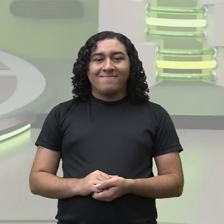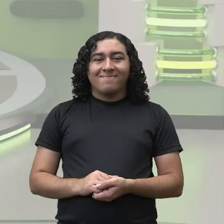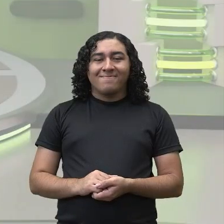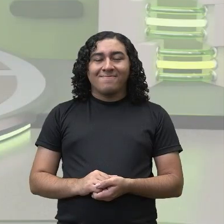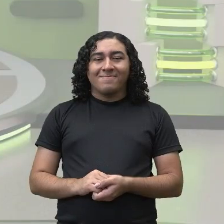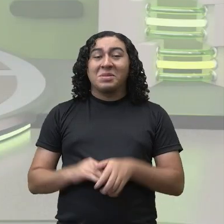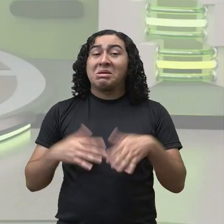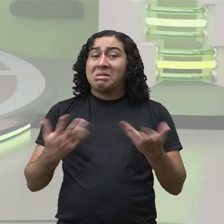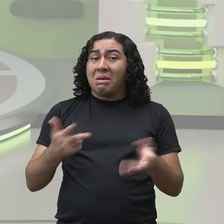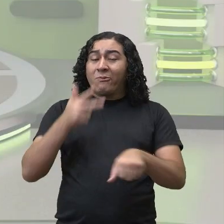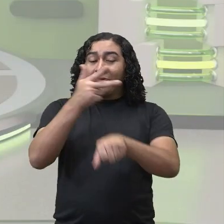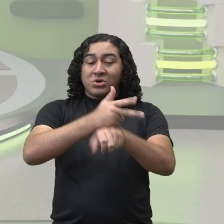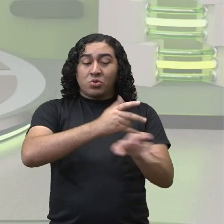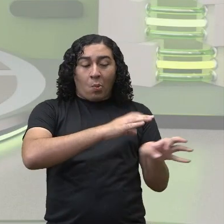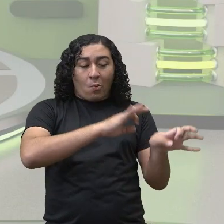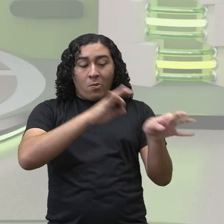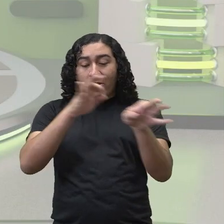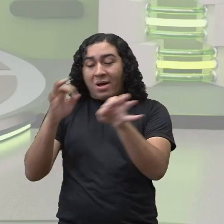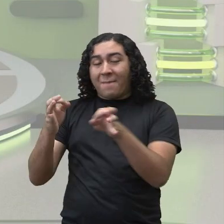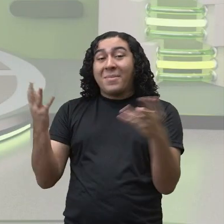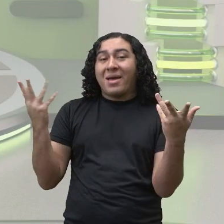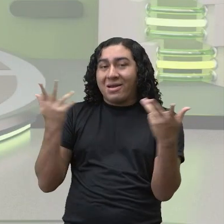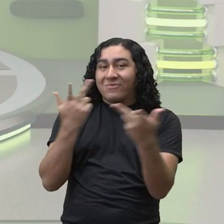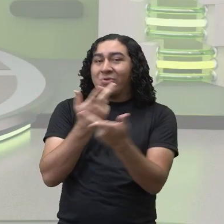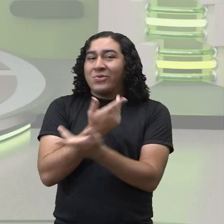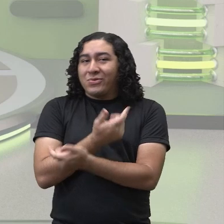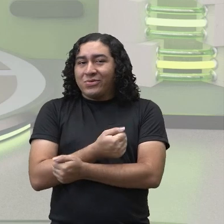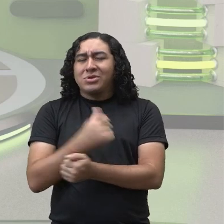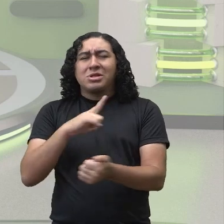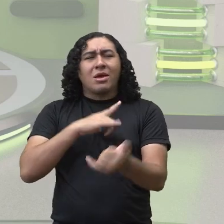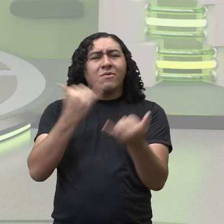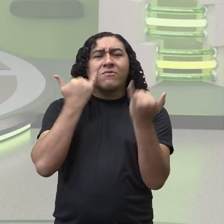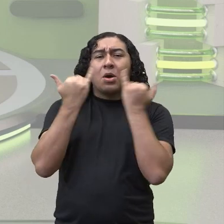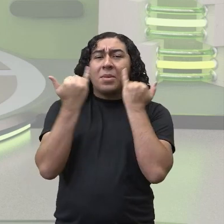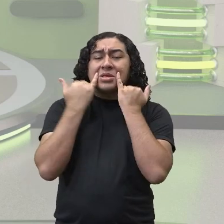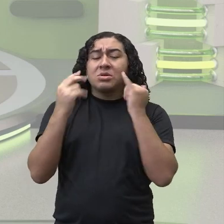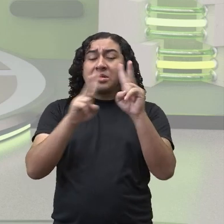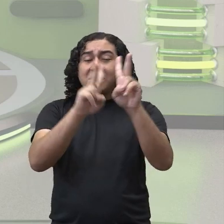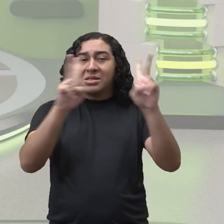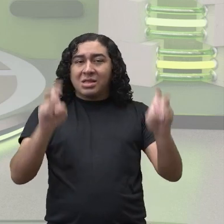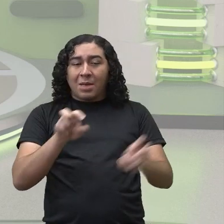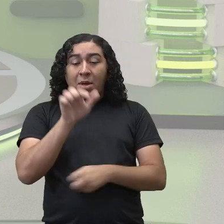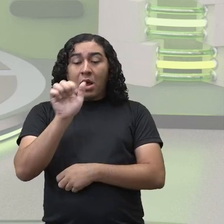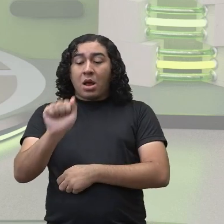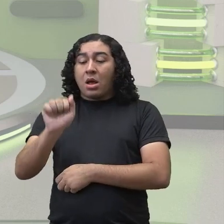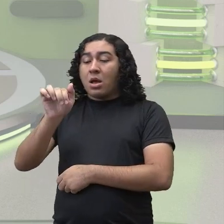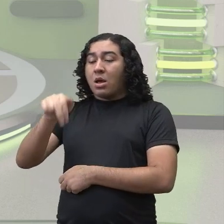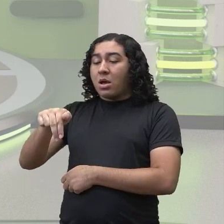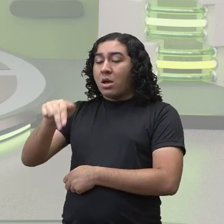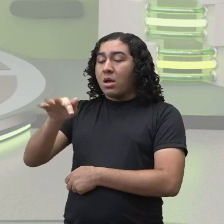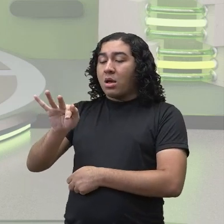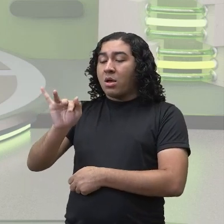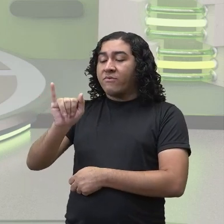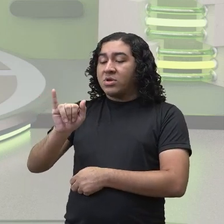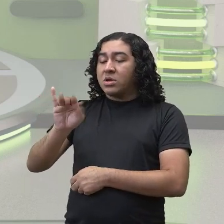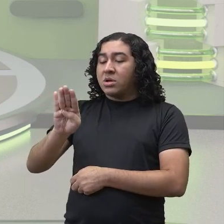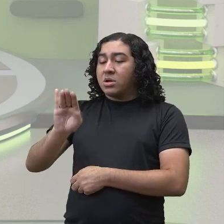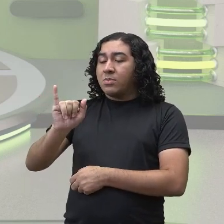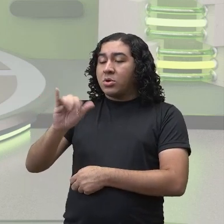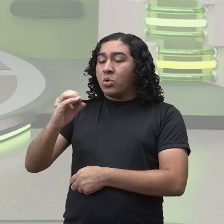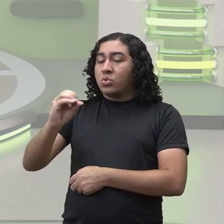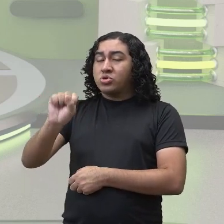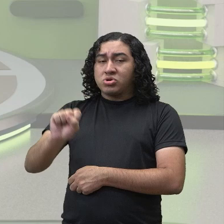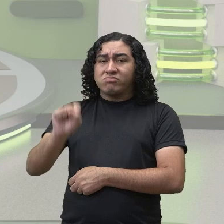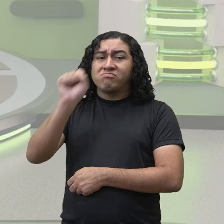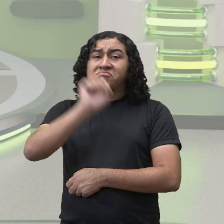Então, que vídeo lindo, né? Trazendo bastante informações sobre os anfíbios, imagens ricas. Percebam